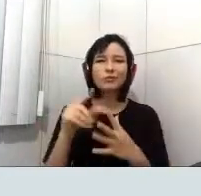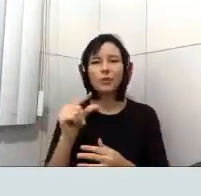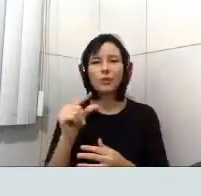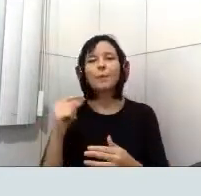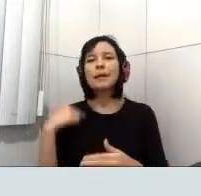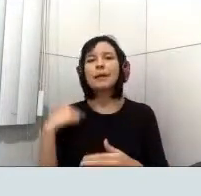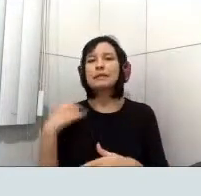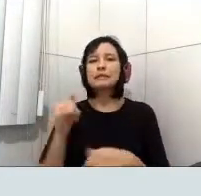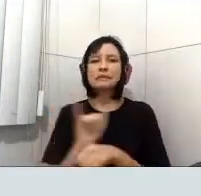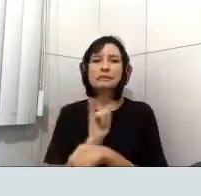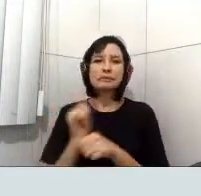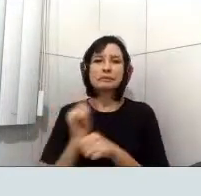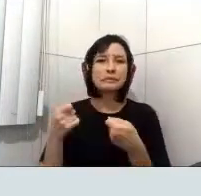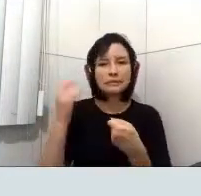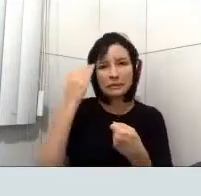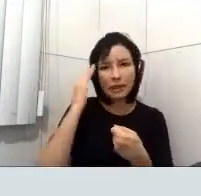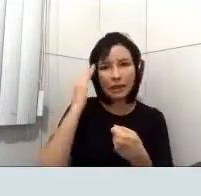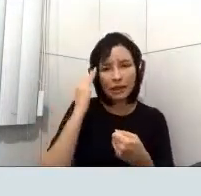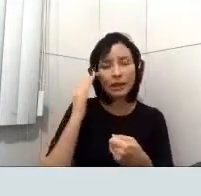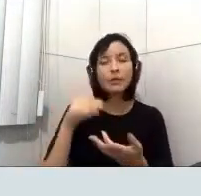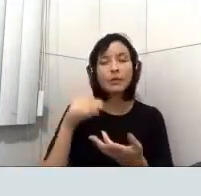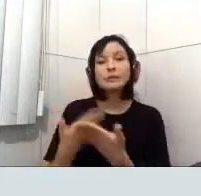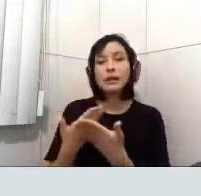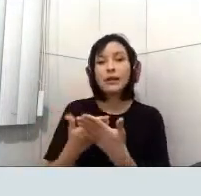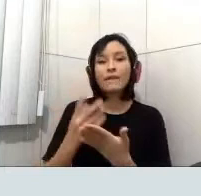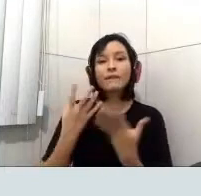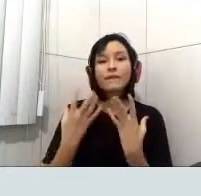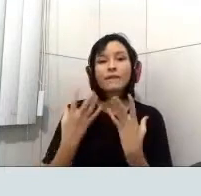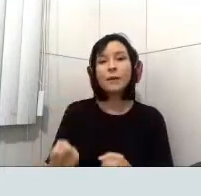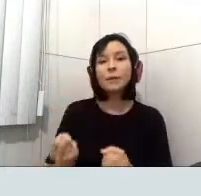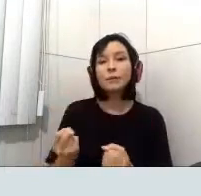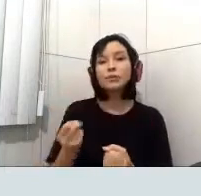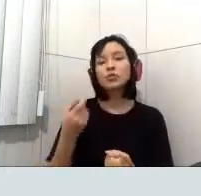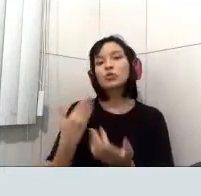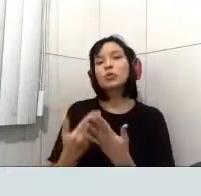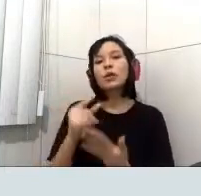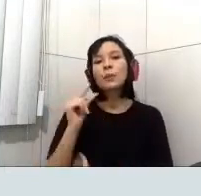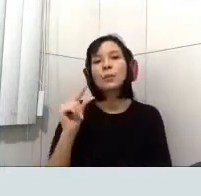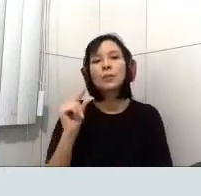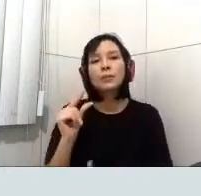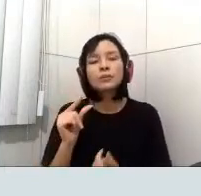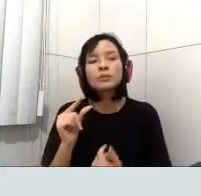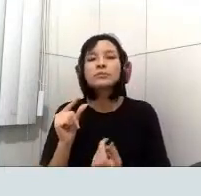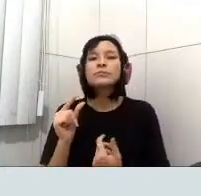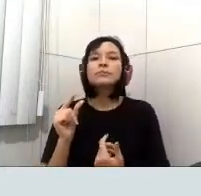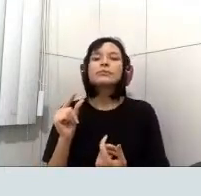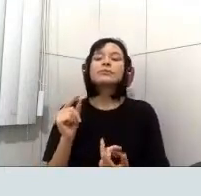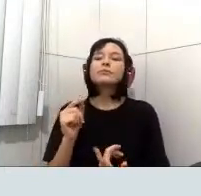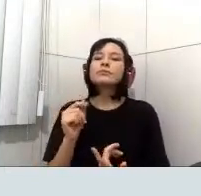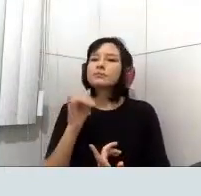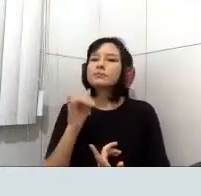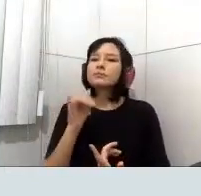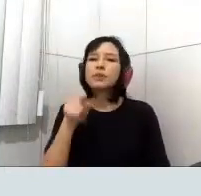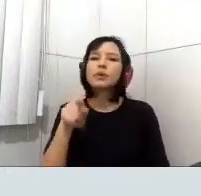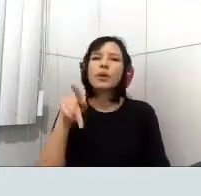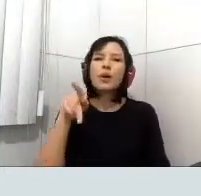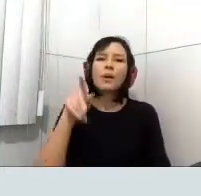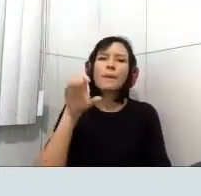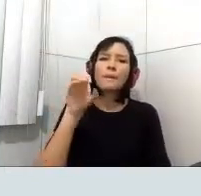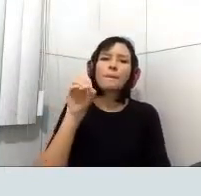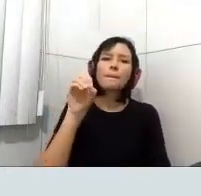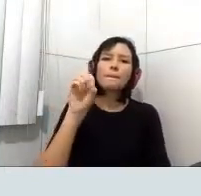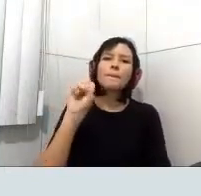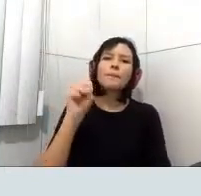Então, nessa aula, nós vamos estudar um pouco sobre o postulado da